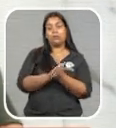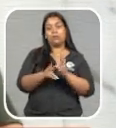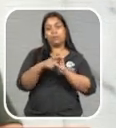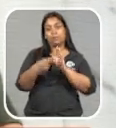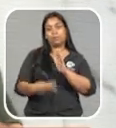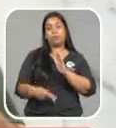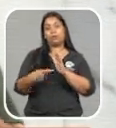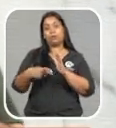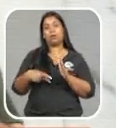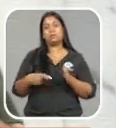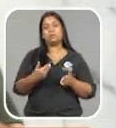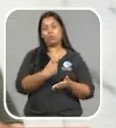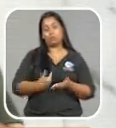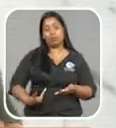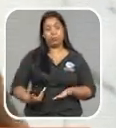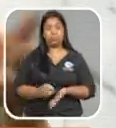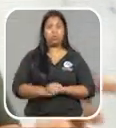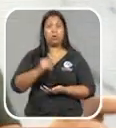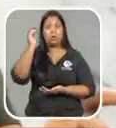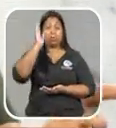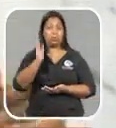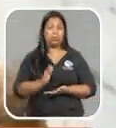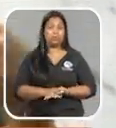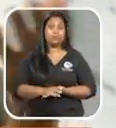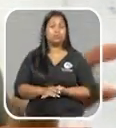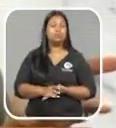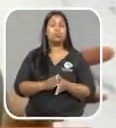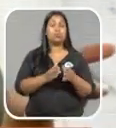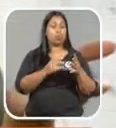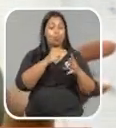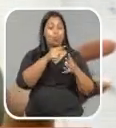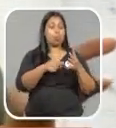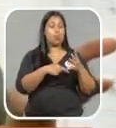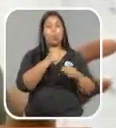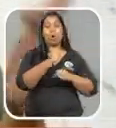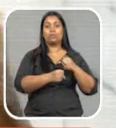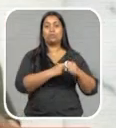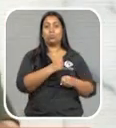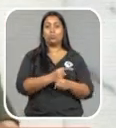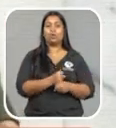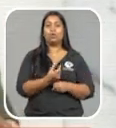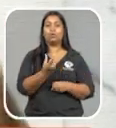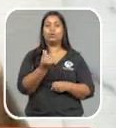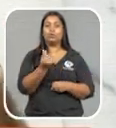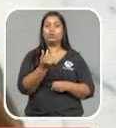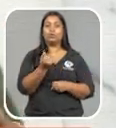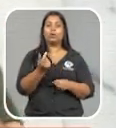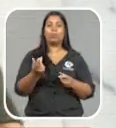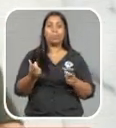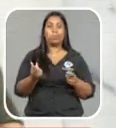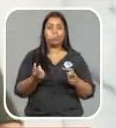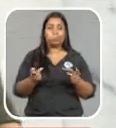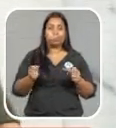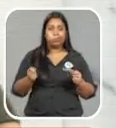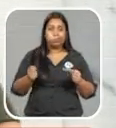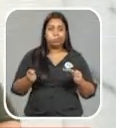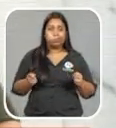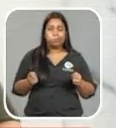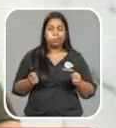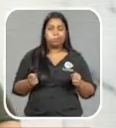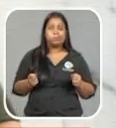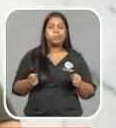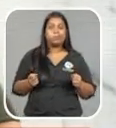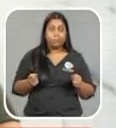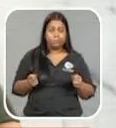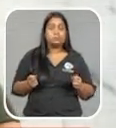que ele produziu nos últimos 4 anos? Concentração de renda, mais do que nunca. É um país que, olha a contradição, o Brasil